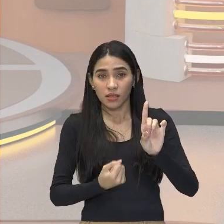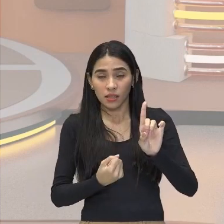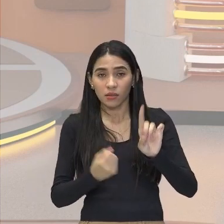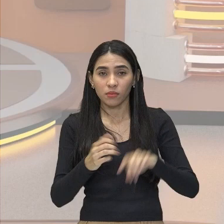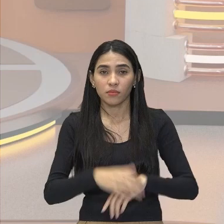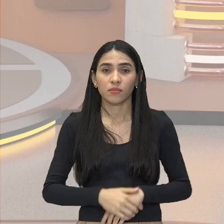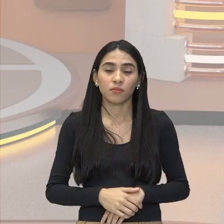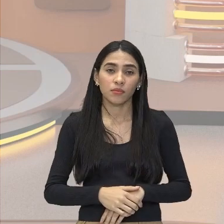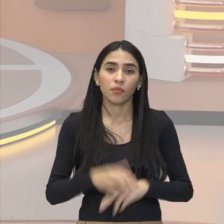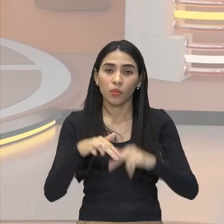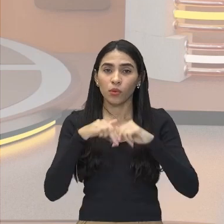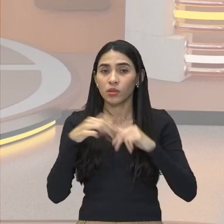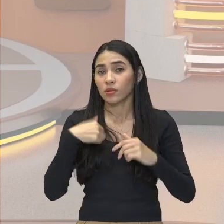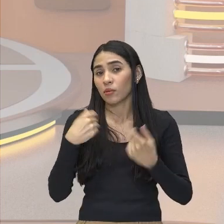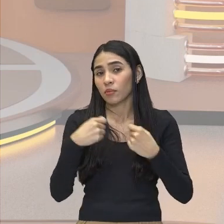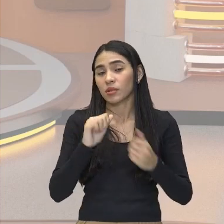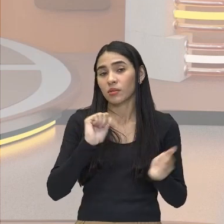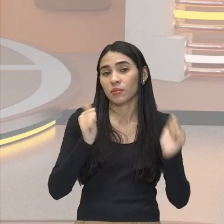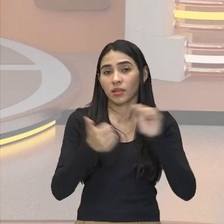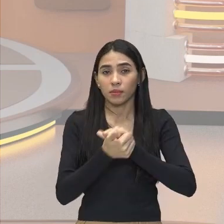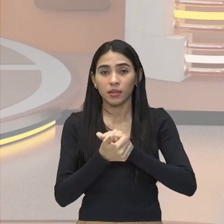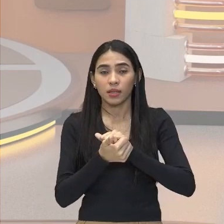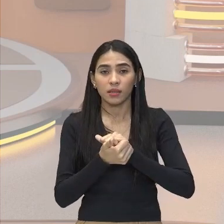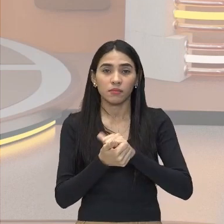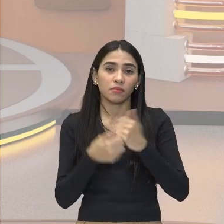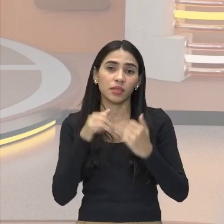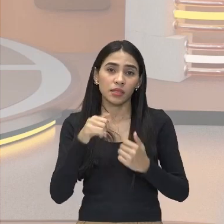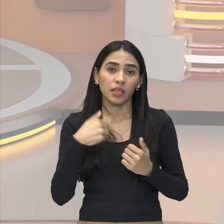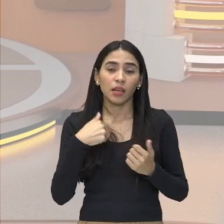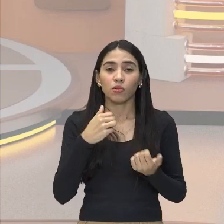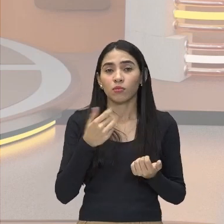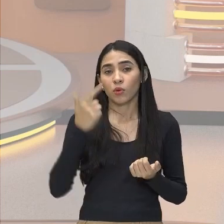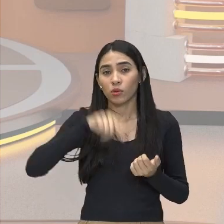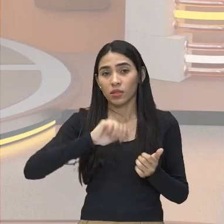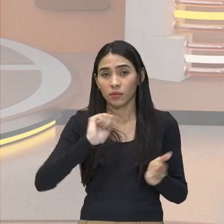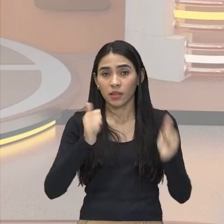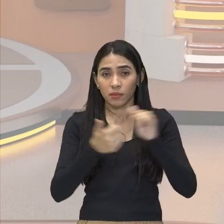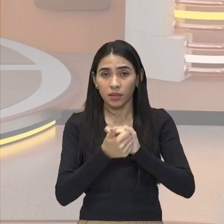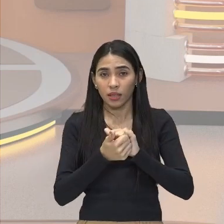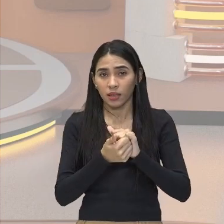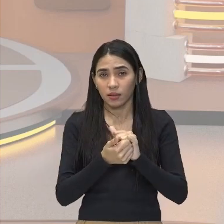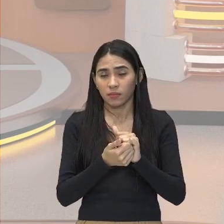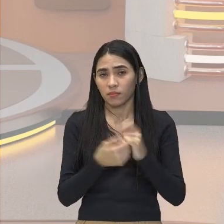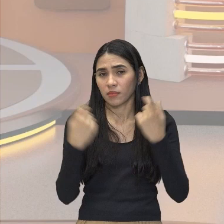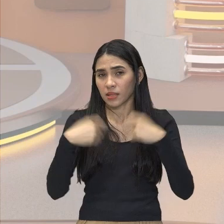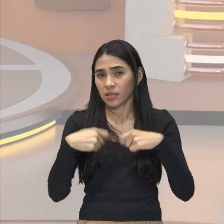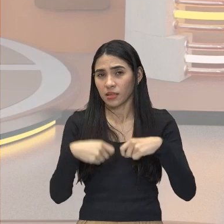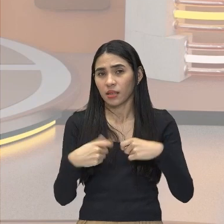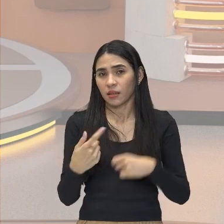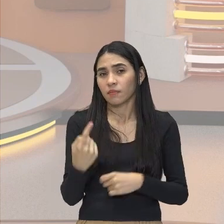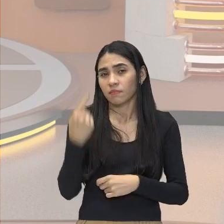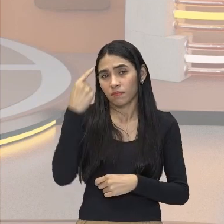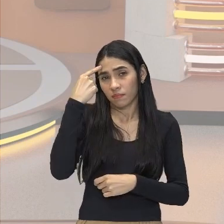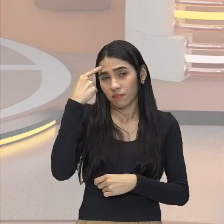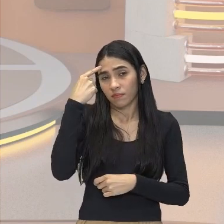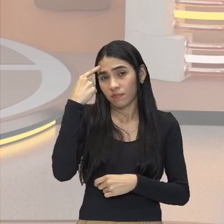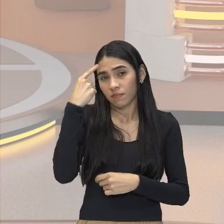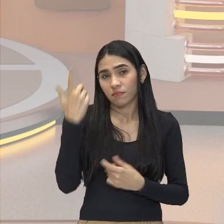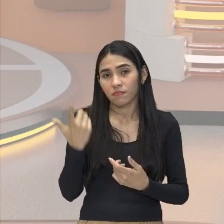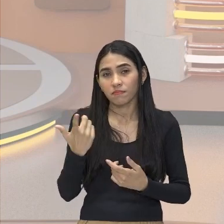isso, eu vou me adequar. E se para me adequar, eu tiver que pensar,